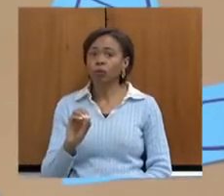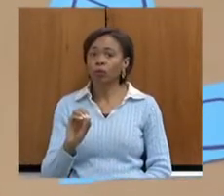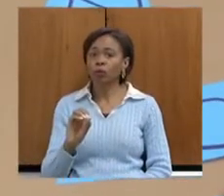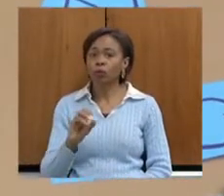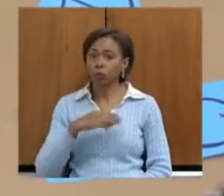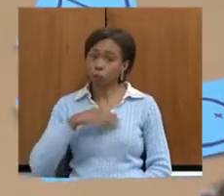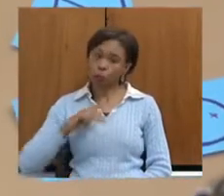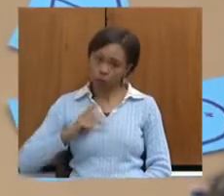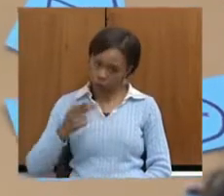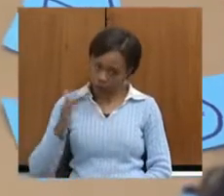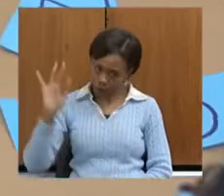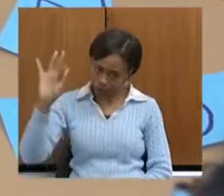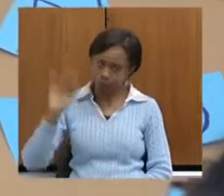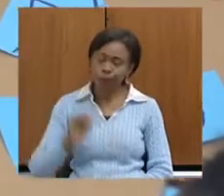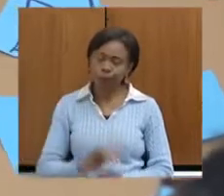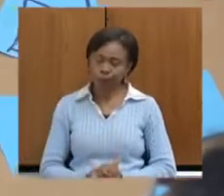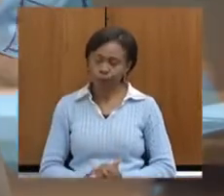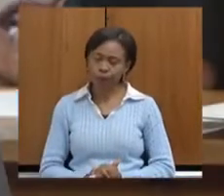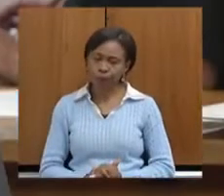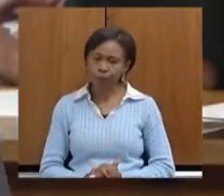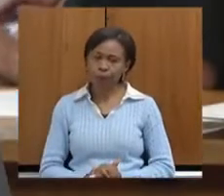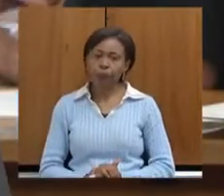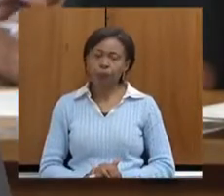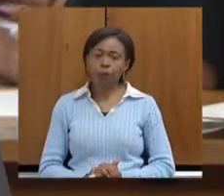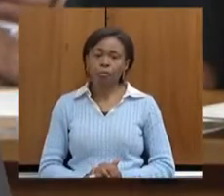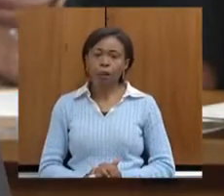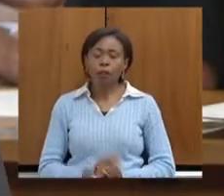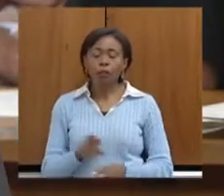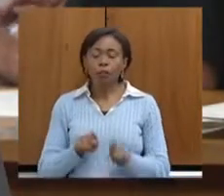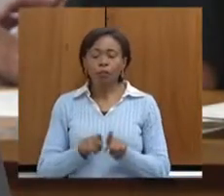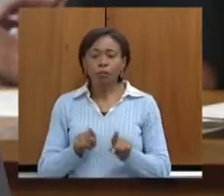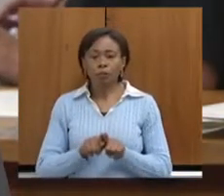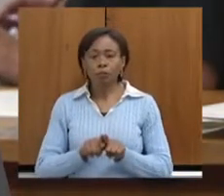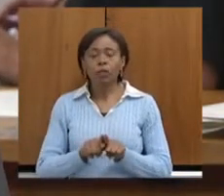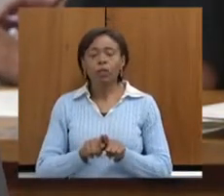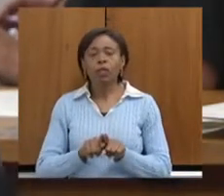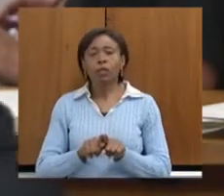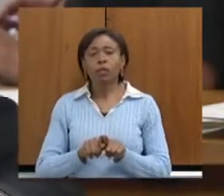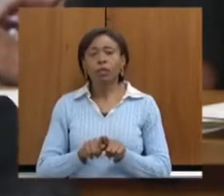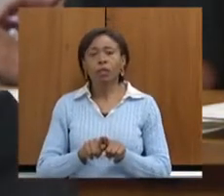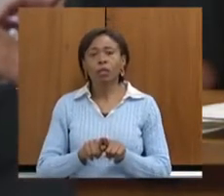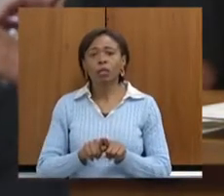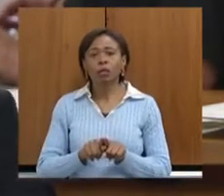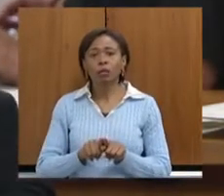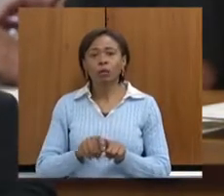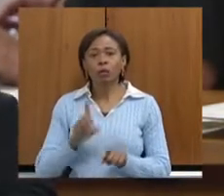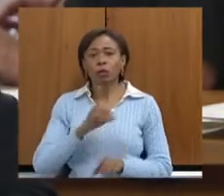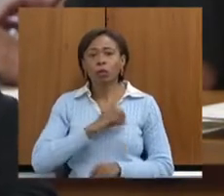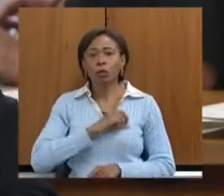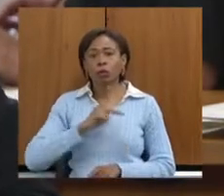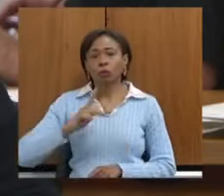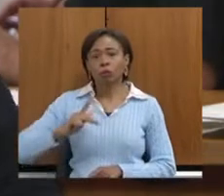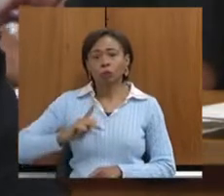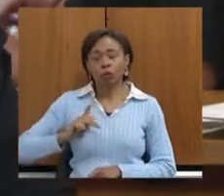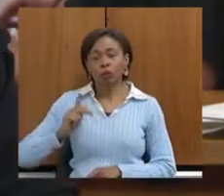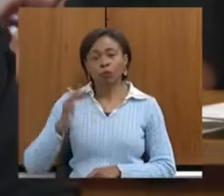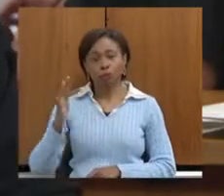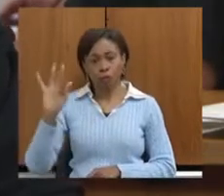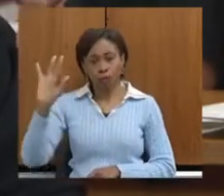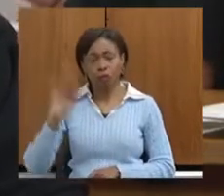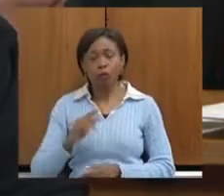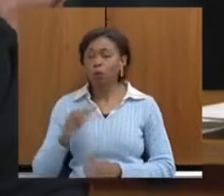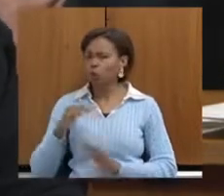povo estadual Doutor Hosana a Lígia defensora Pública Federal e de todas as instituições aqui presentes